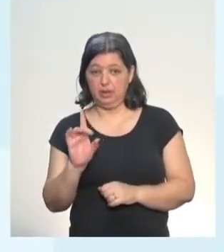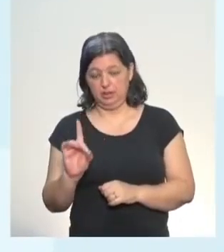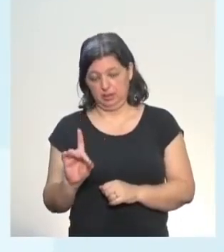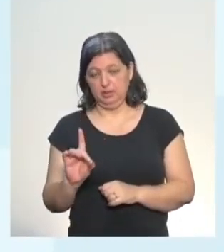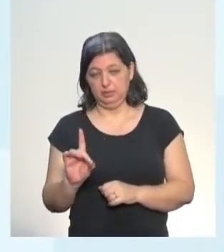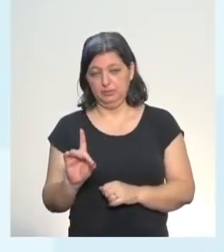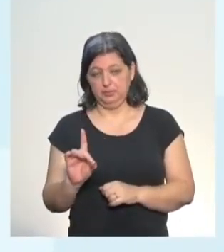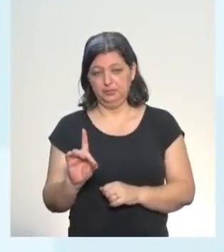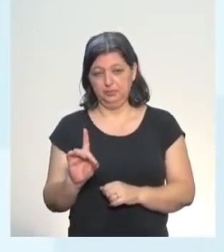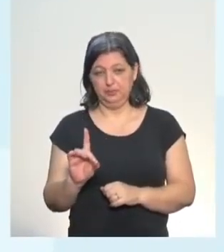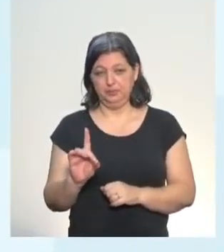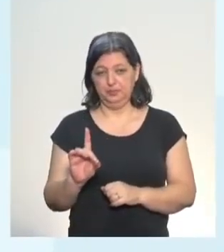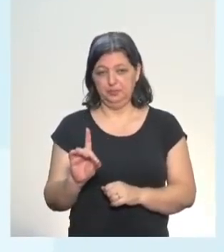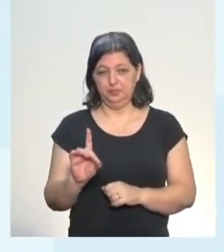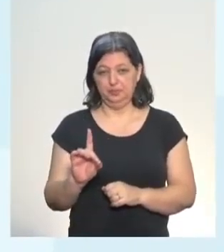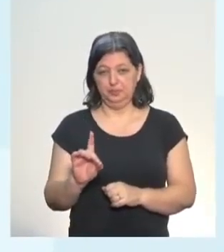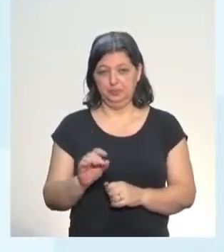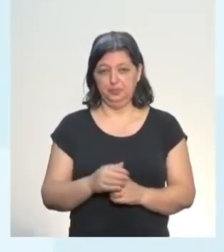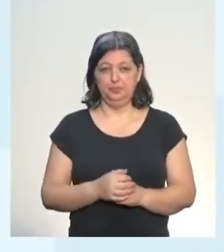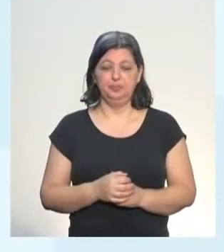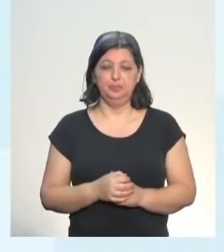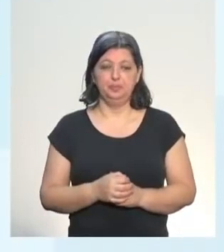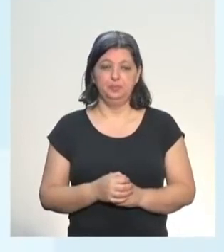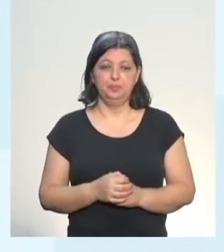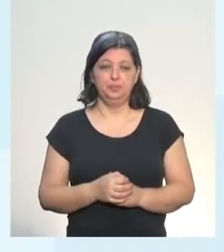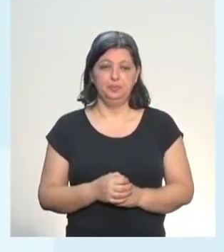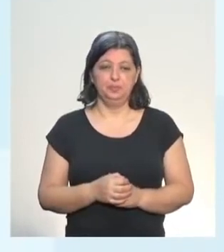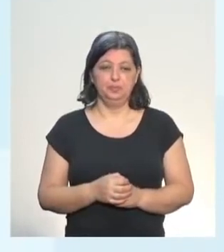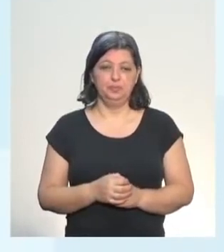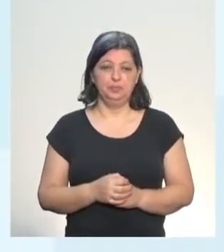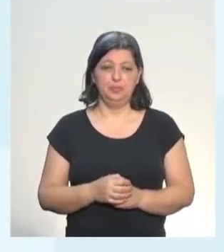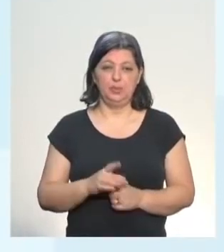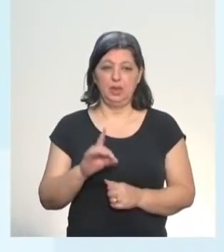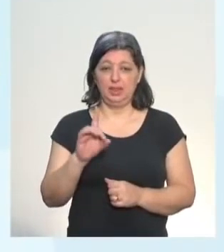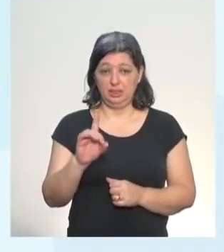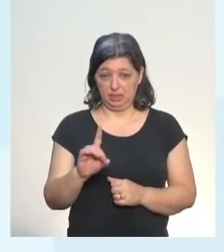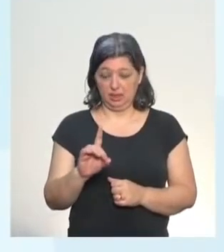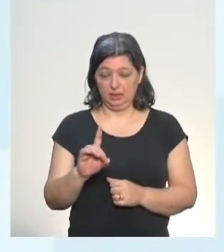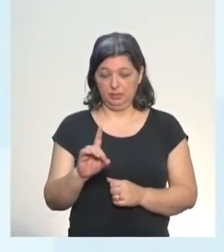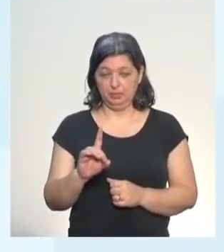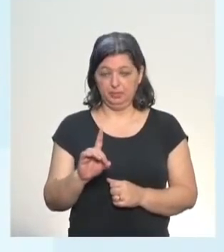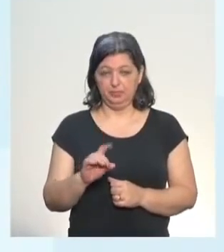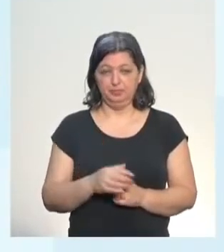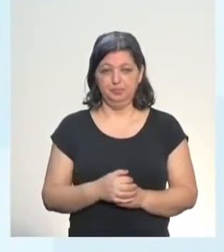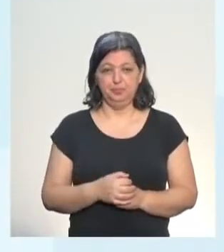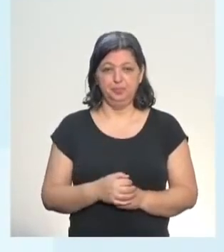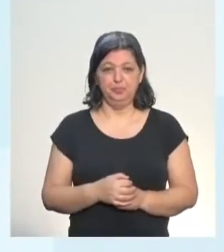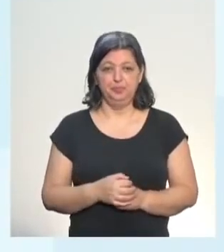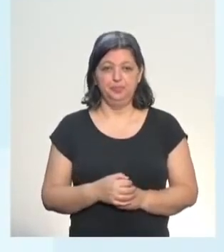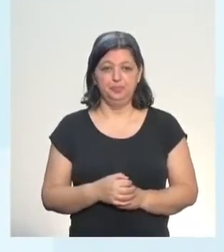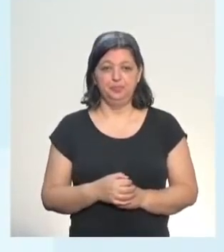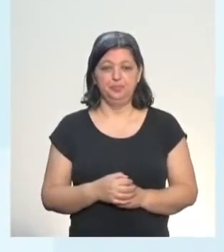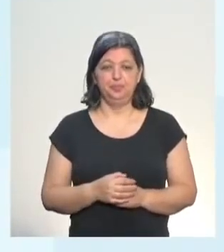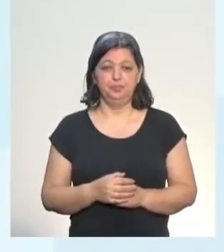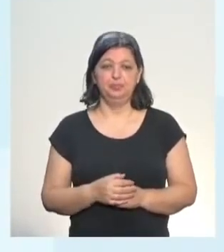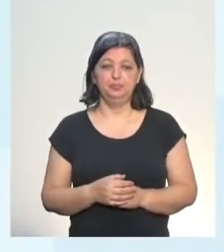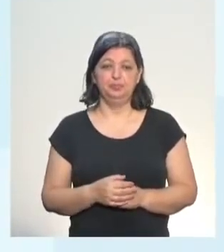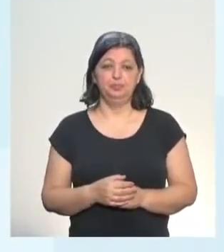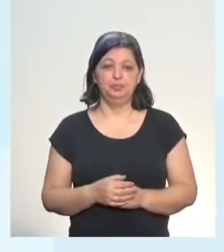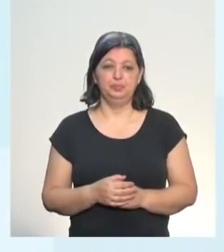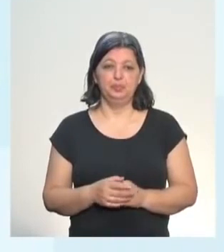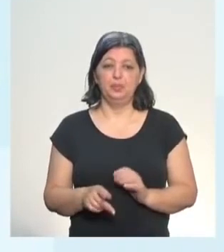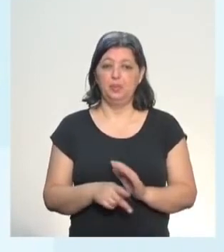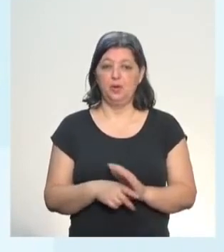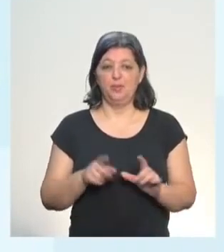fica compose, fica no passado. Ele compôs, o D do João está lindo, mas esse é um D, tá, gente? It's a D, yeah. Just kidding,